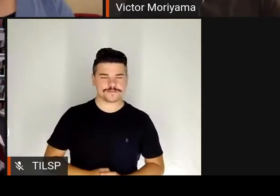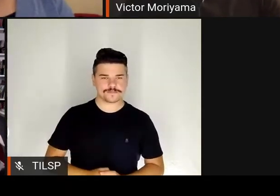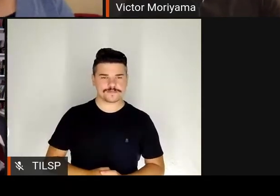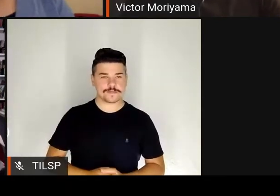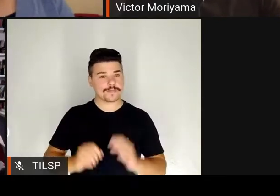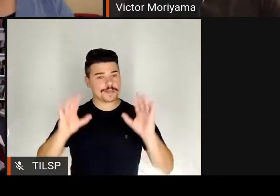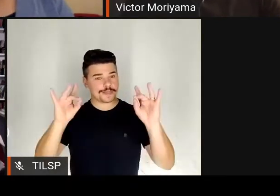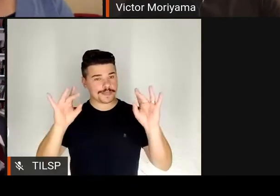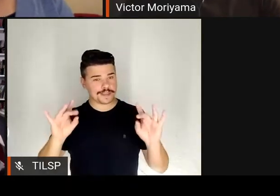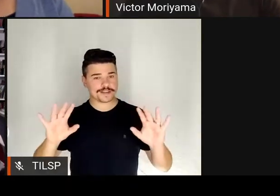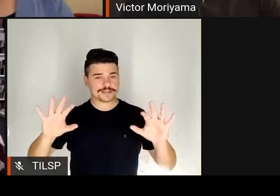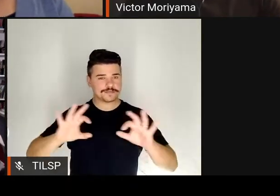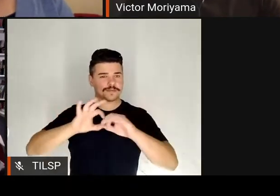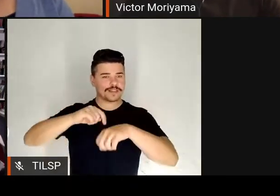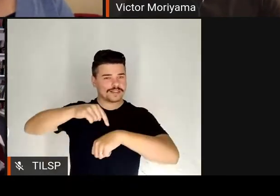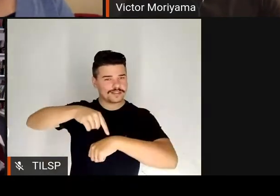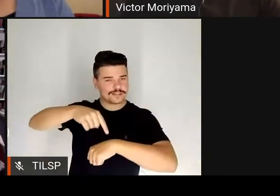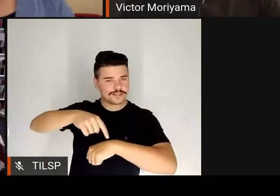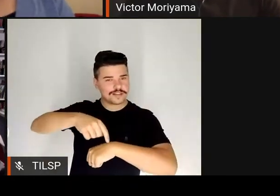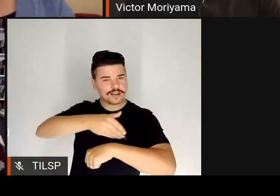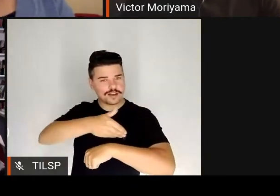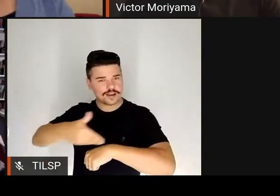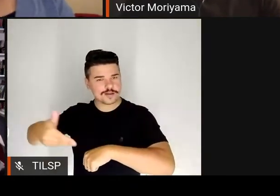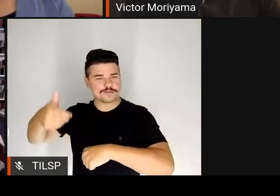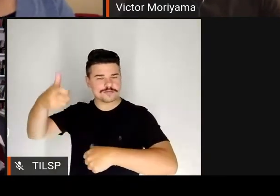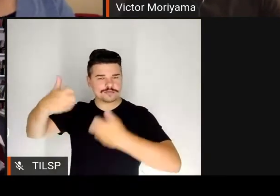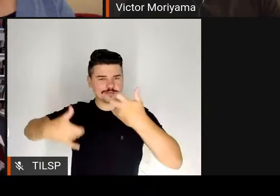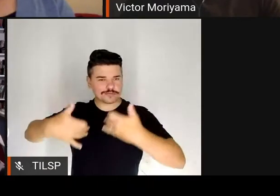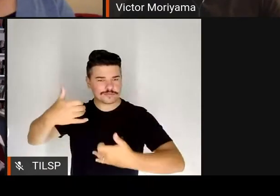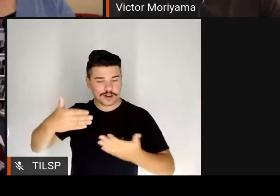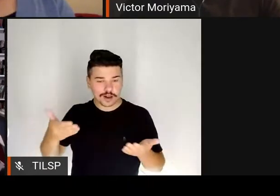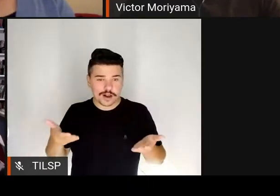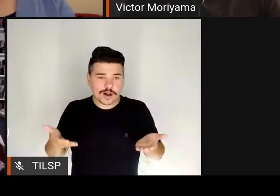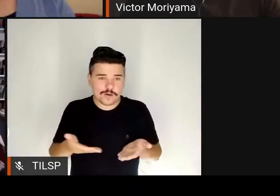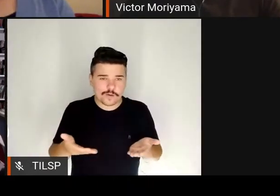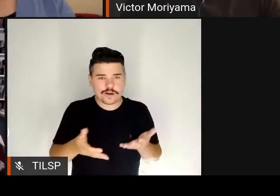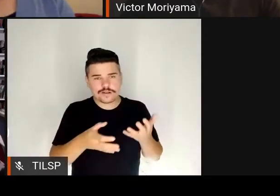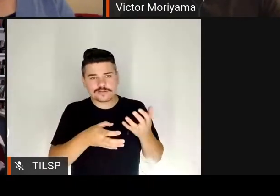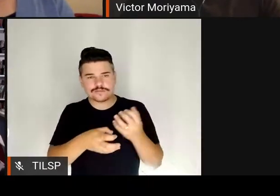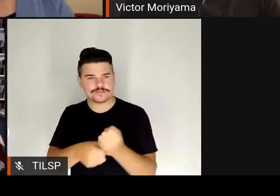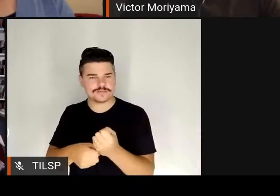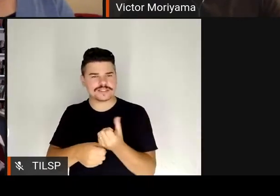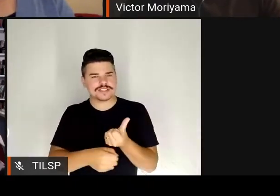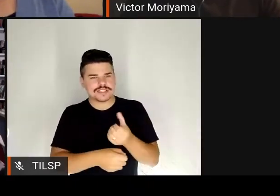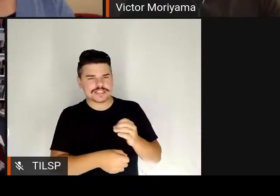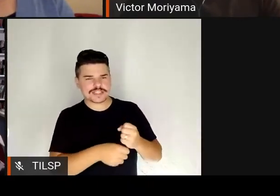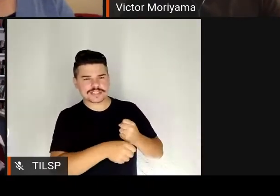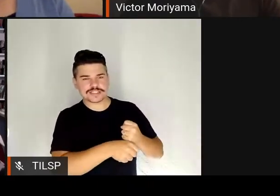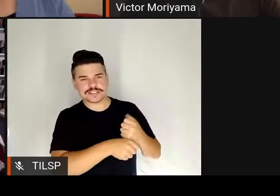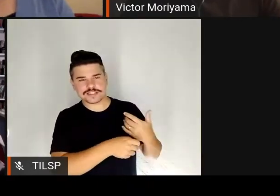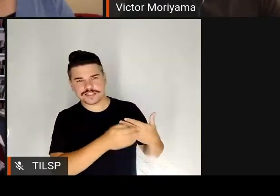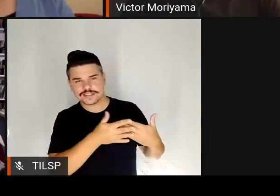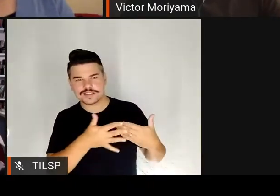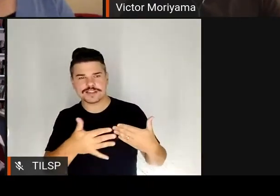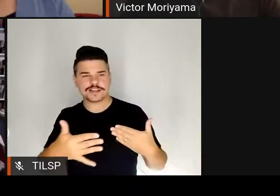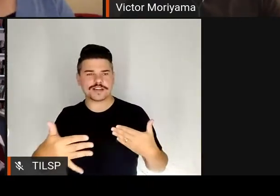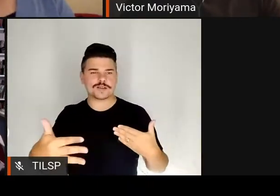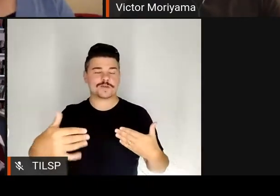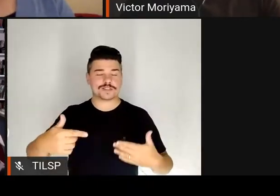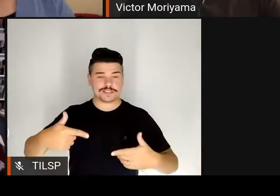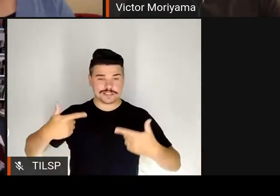nesse arco de tempo, que é um arco que se estende para além de 60 anos, né, um arco que se estende para a Segunda Guerra,